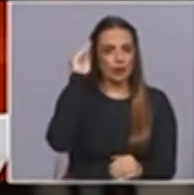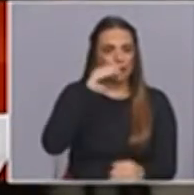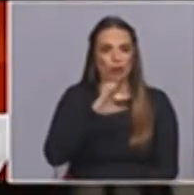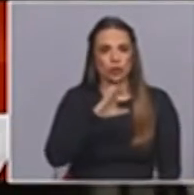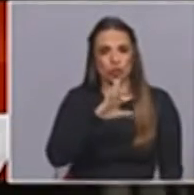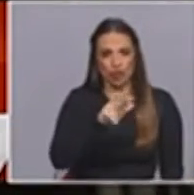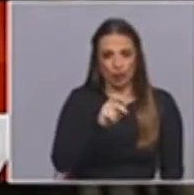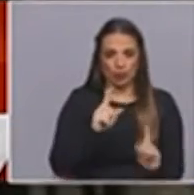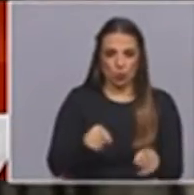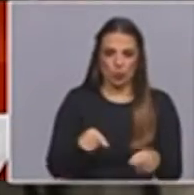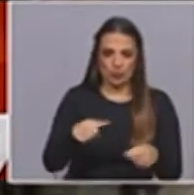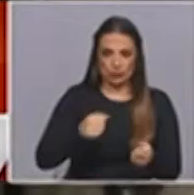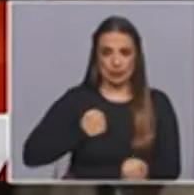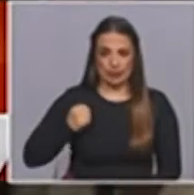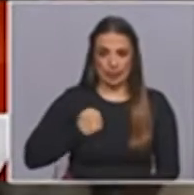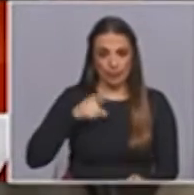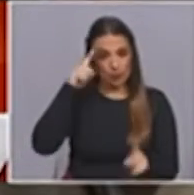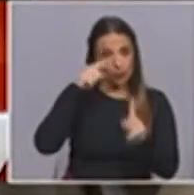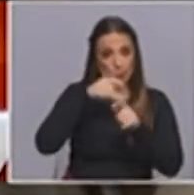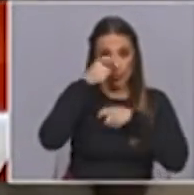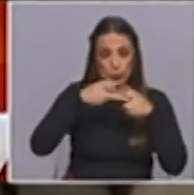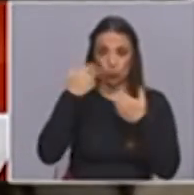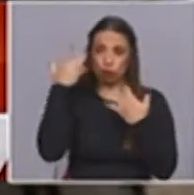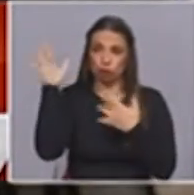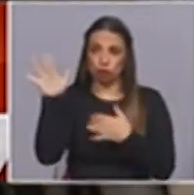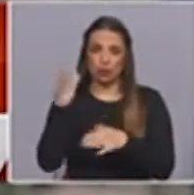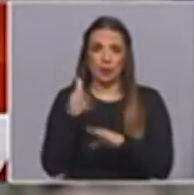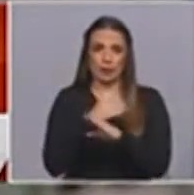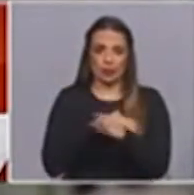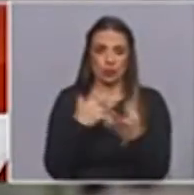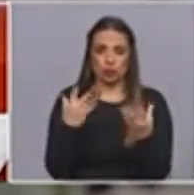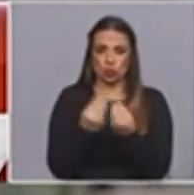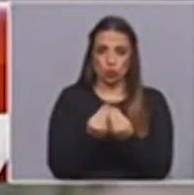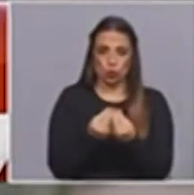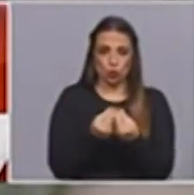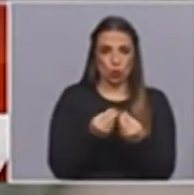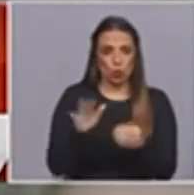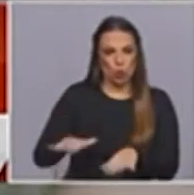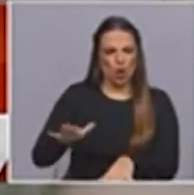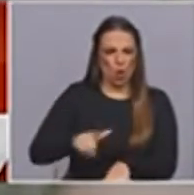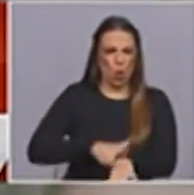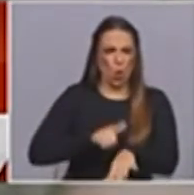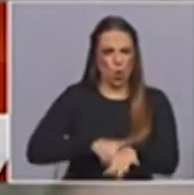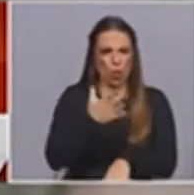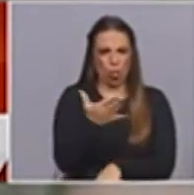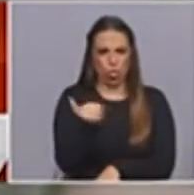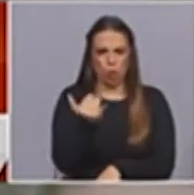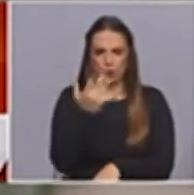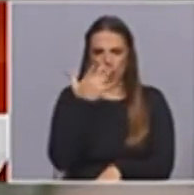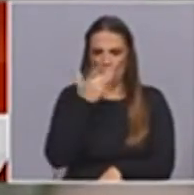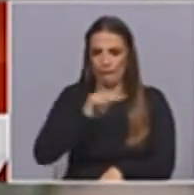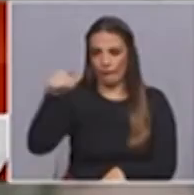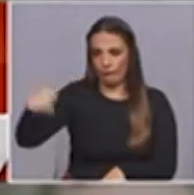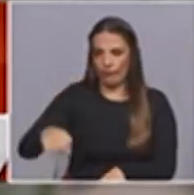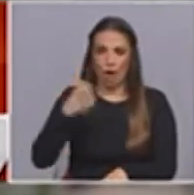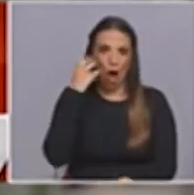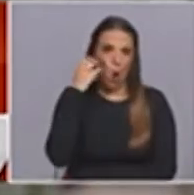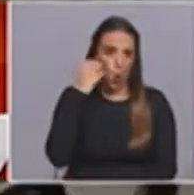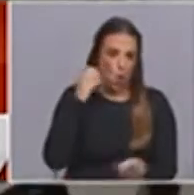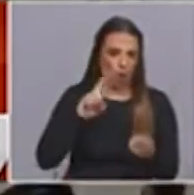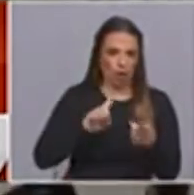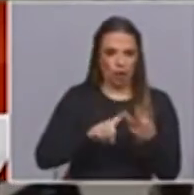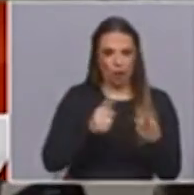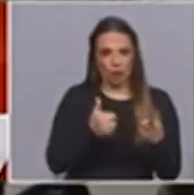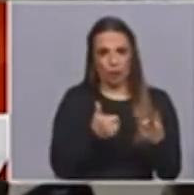Checa arrancar com este sábado e aplicam-se a cidadãos estrangeiros que tenham estado mais de 12 horas nos últimos 14 dias na África do Sul Angola